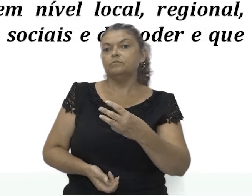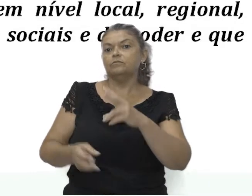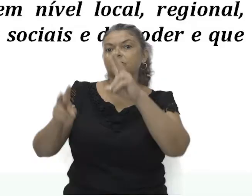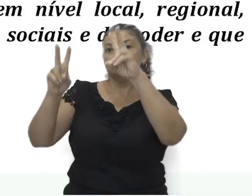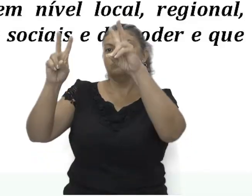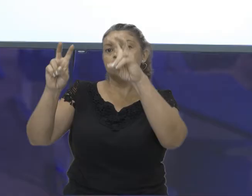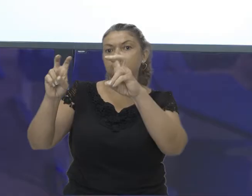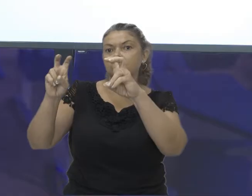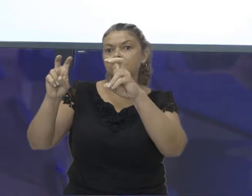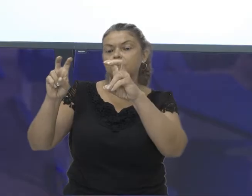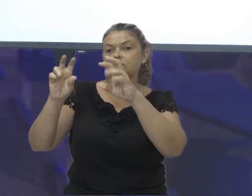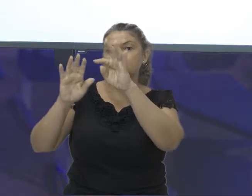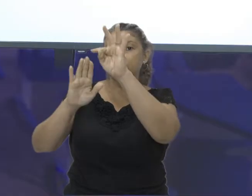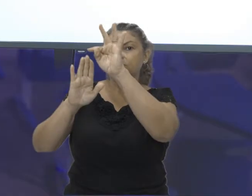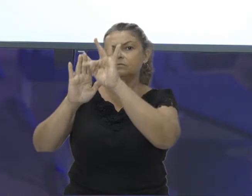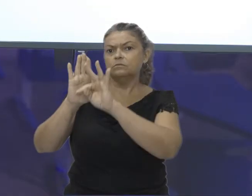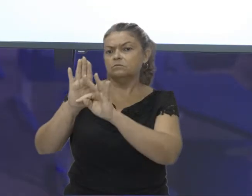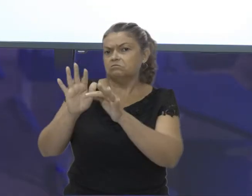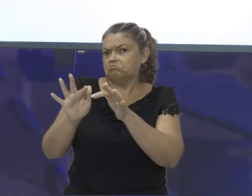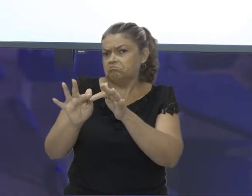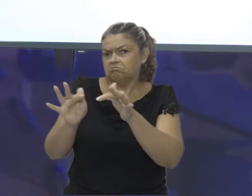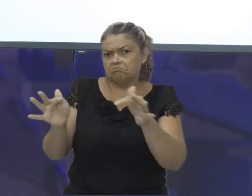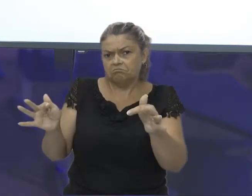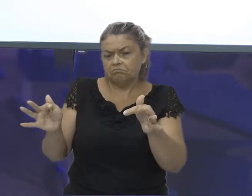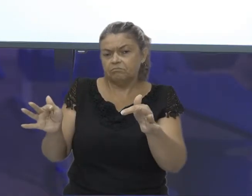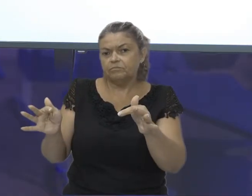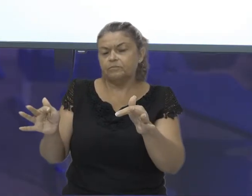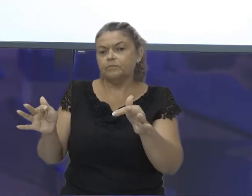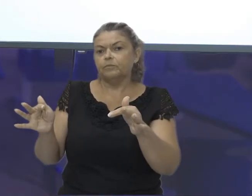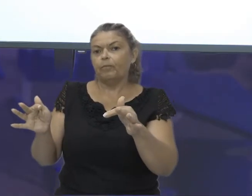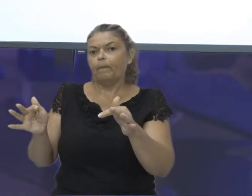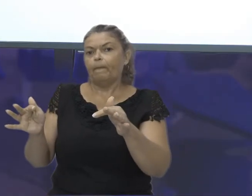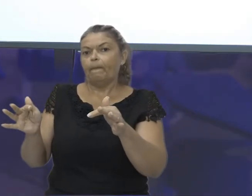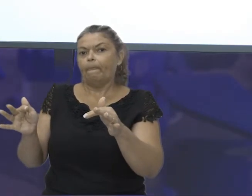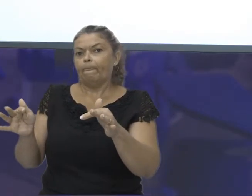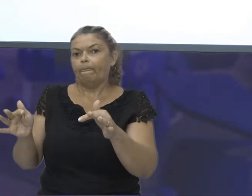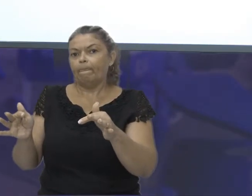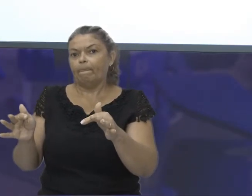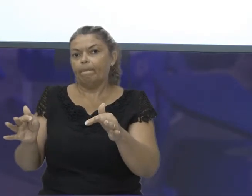contextualizando de uma forma bem simples, tá certo? As